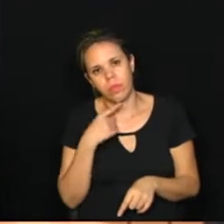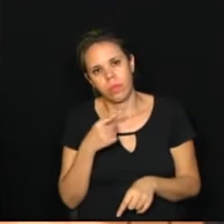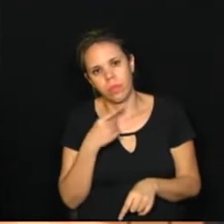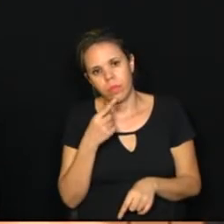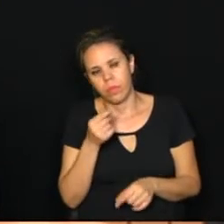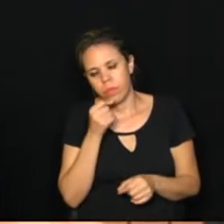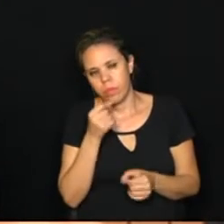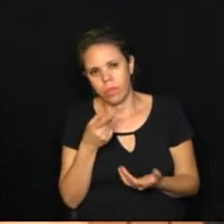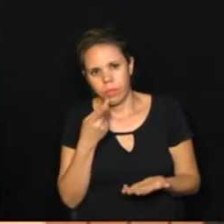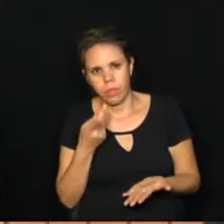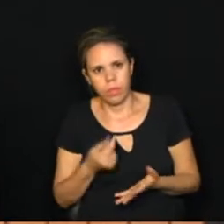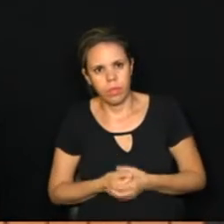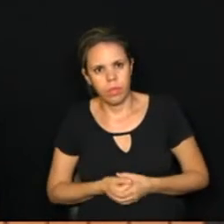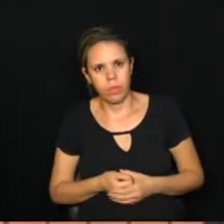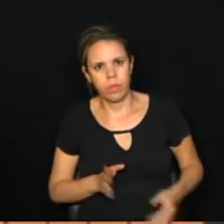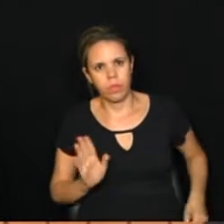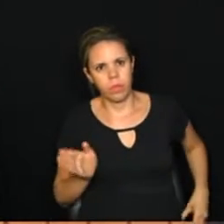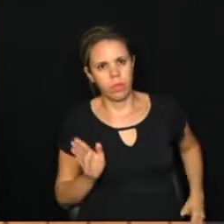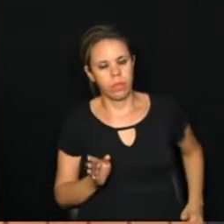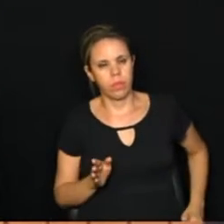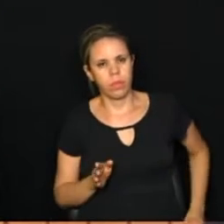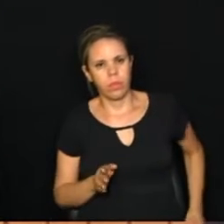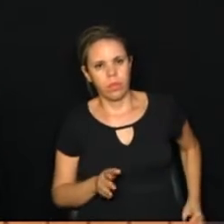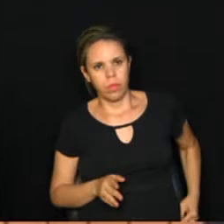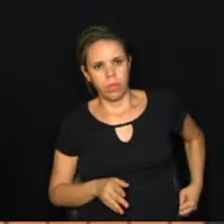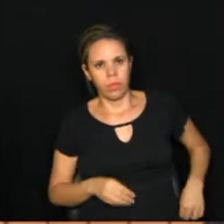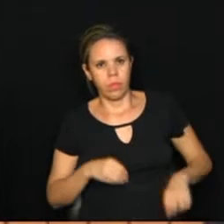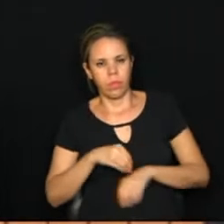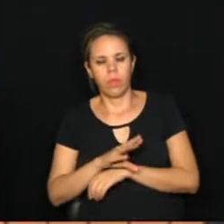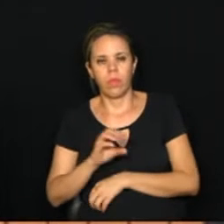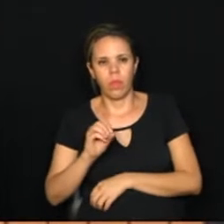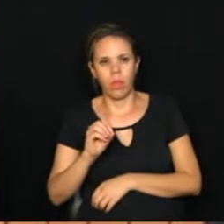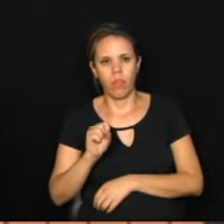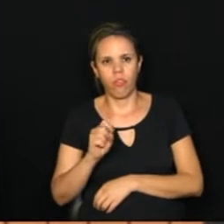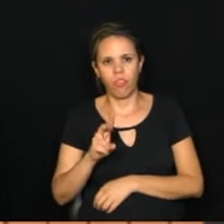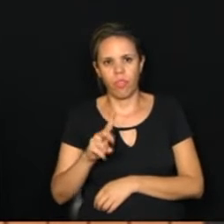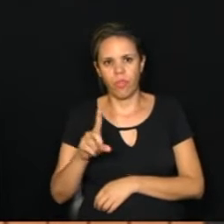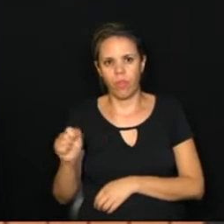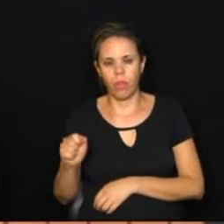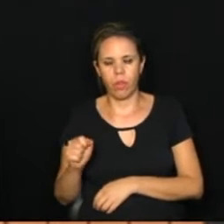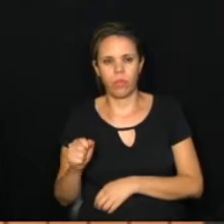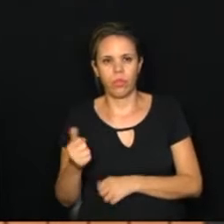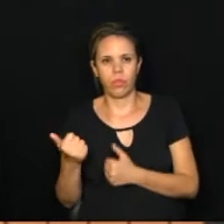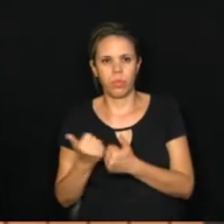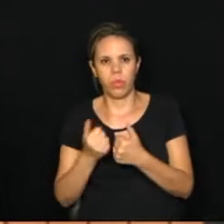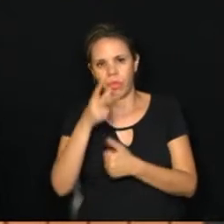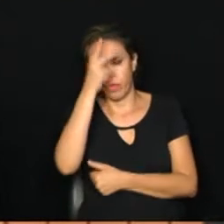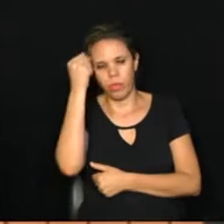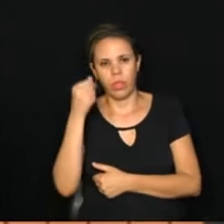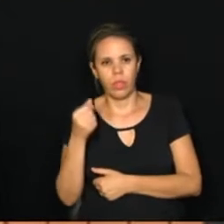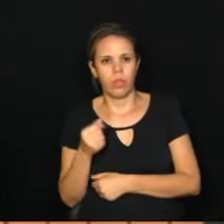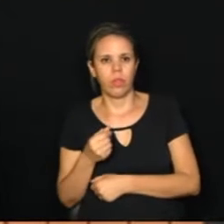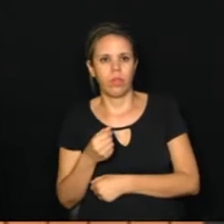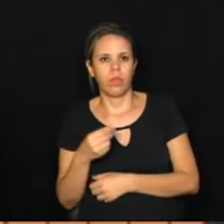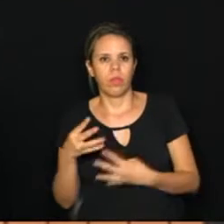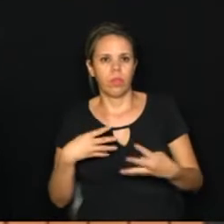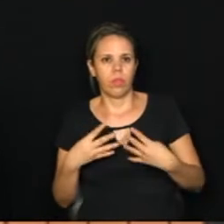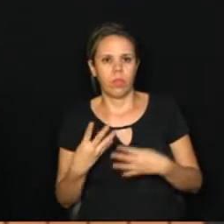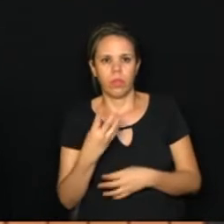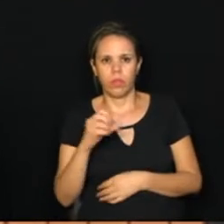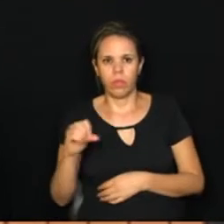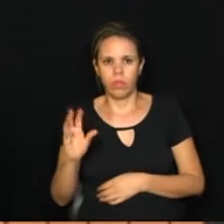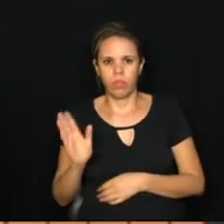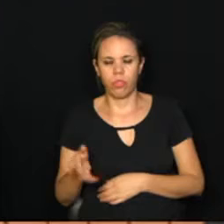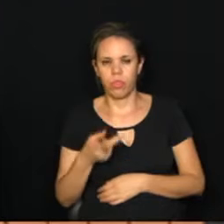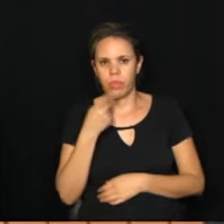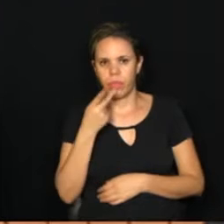alguns questionamentos, mas eu já vou passar para o Oswaldo Kaisi, subprefeito de Barão. Eu acho que dos 29 focos, eu acho que grande